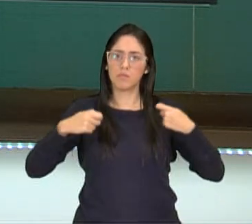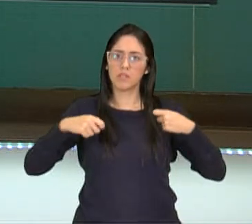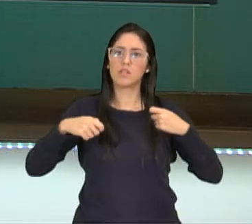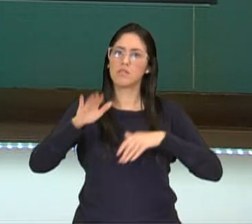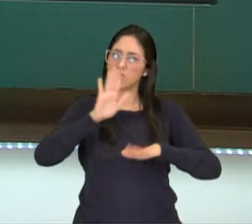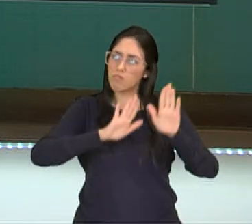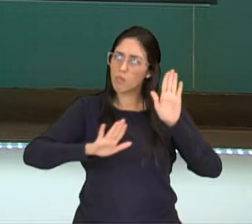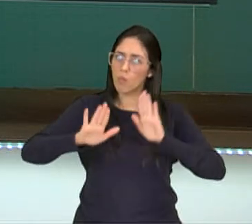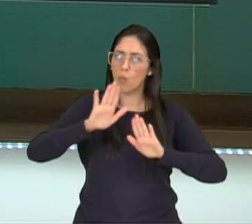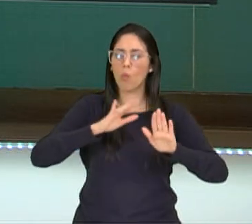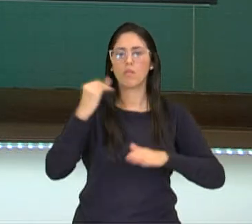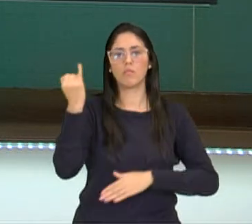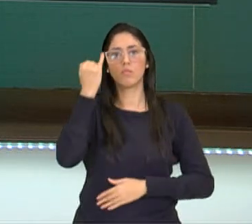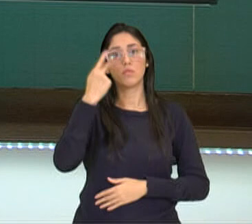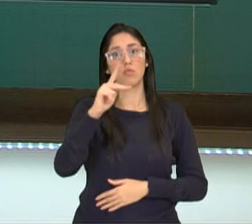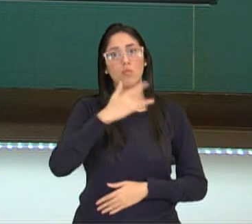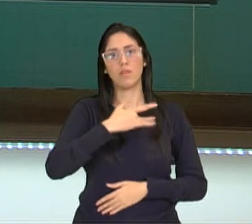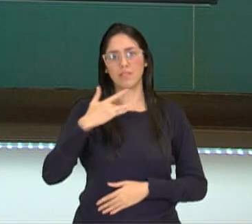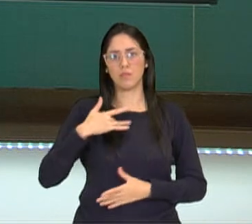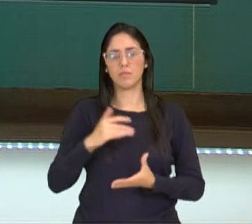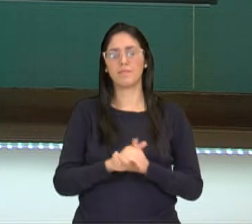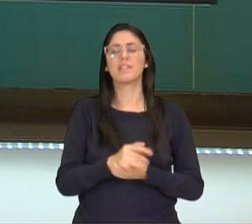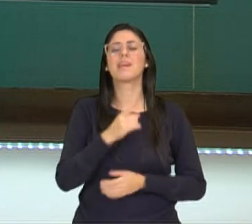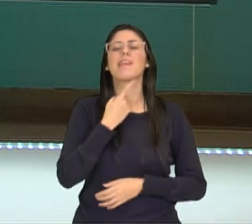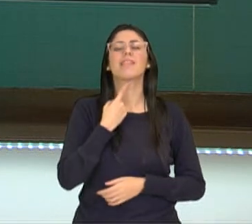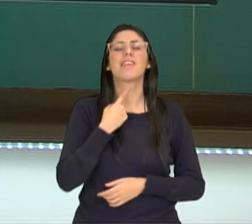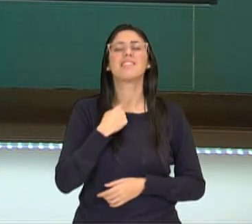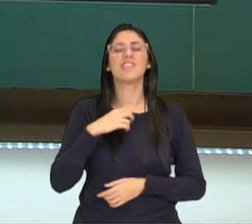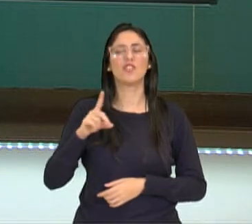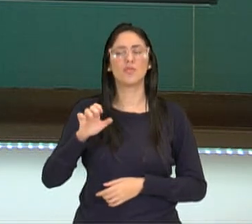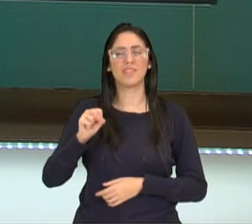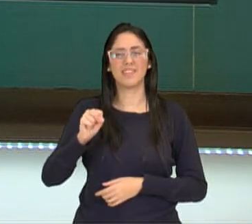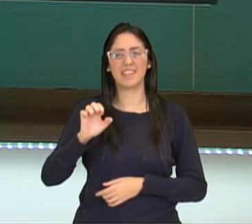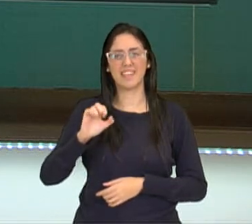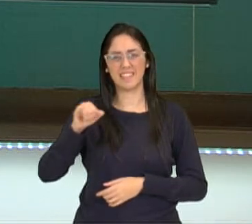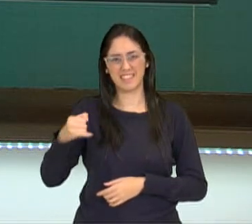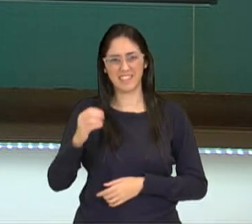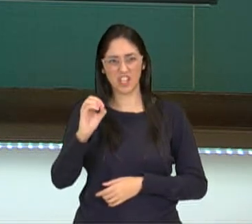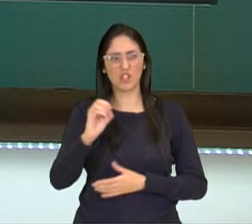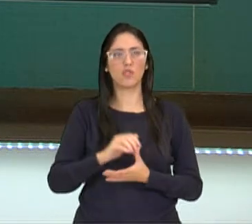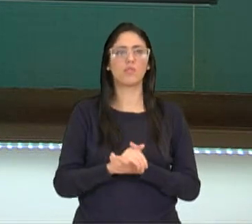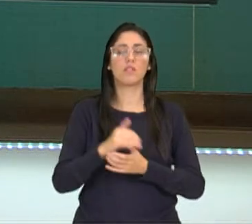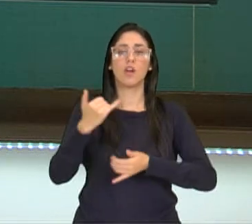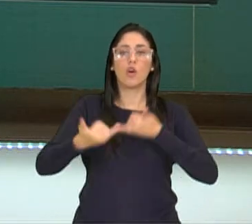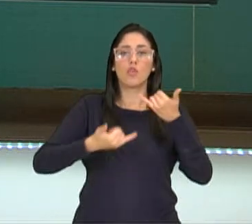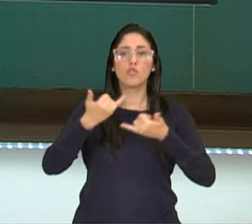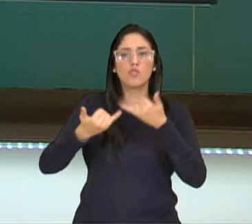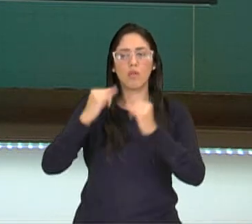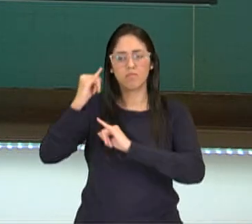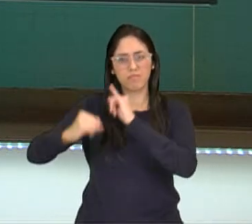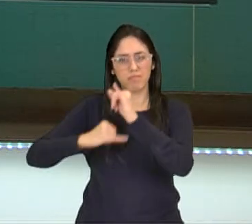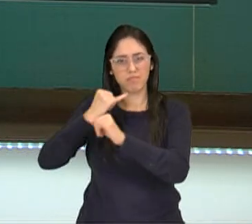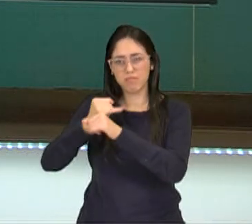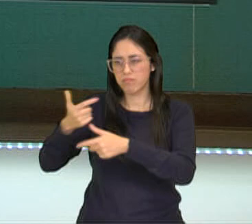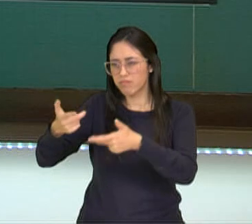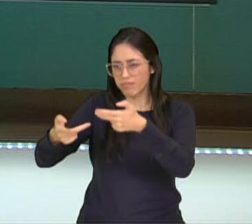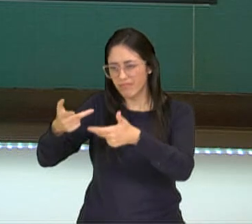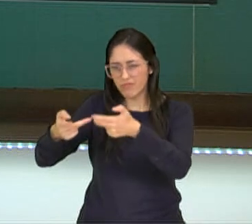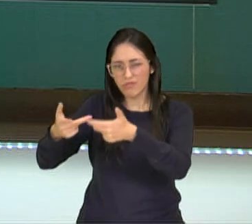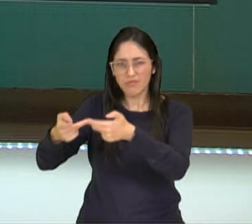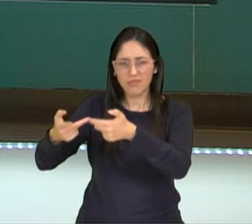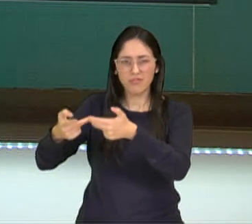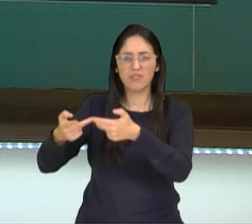própria saúde. Desejo: jogos online. Dá para viver sem? Dá. Às vezes você pode pegar, em vez de pagar o jogo, ver aquele